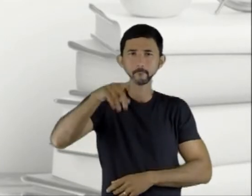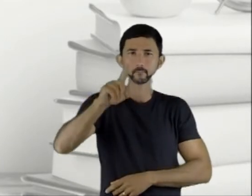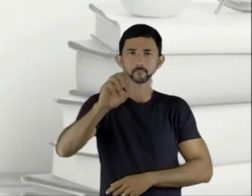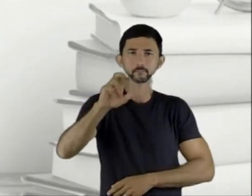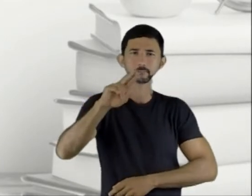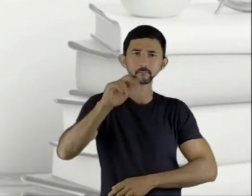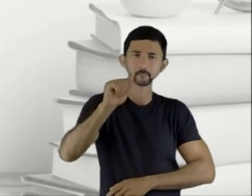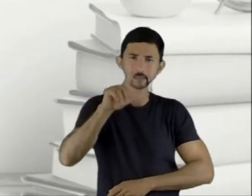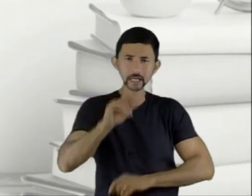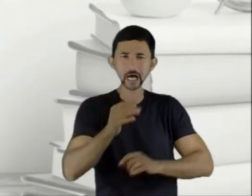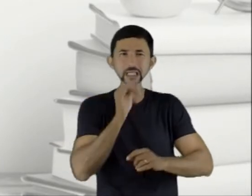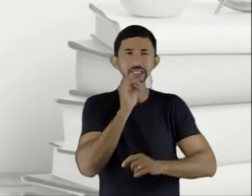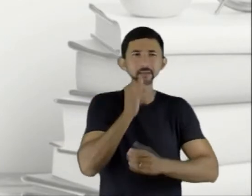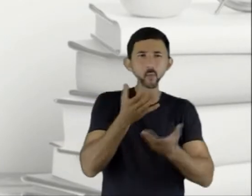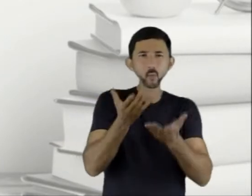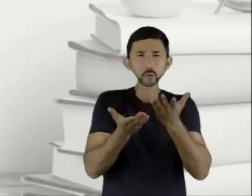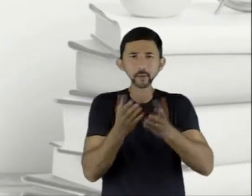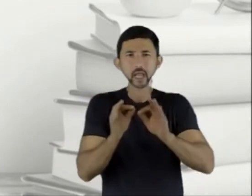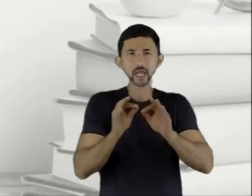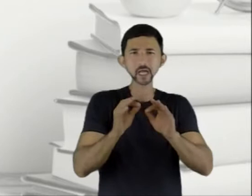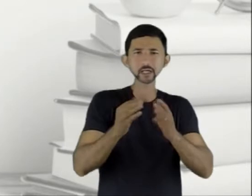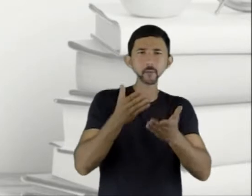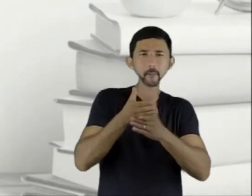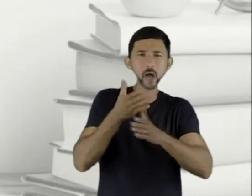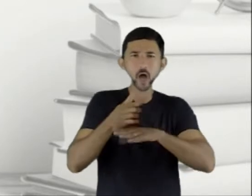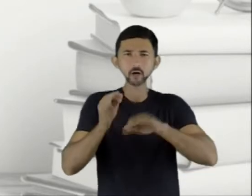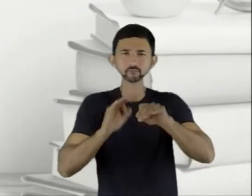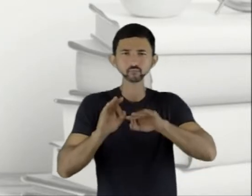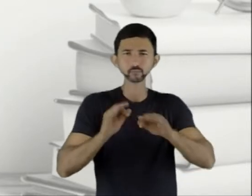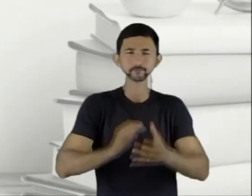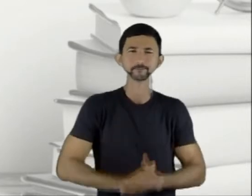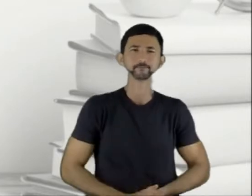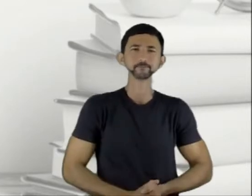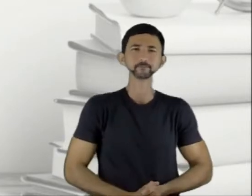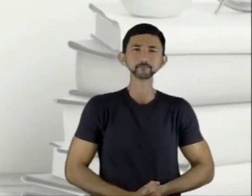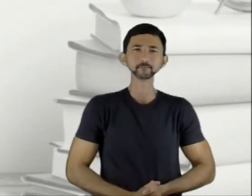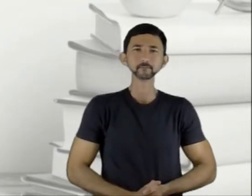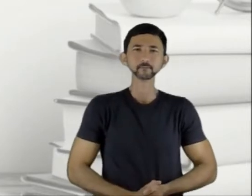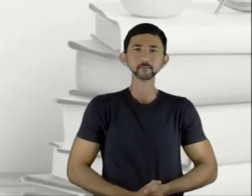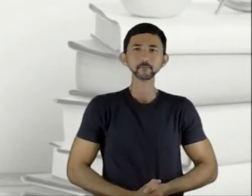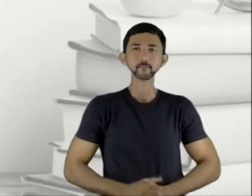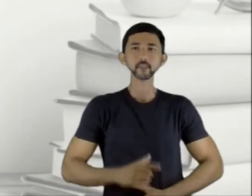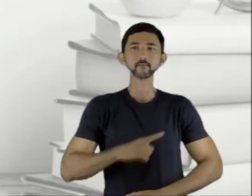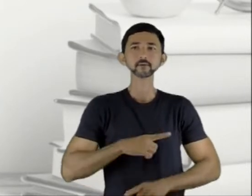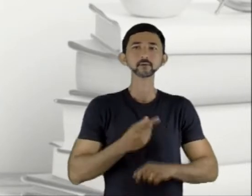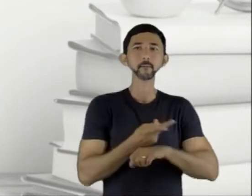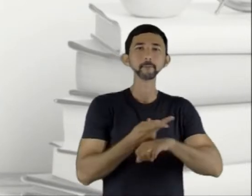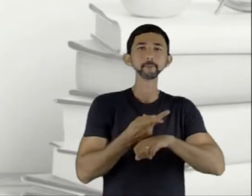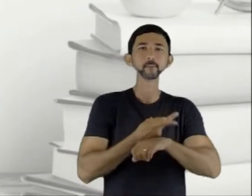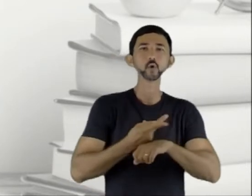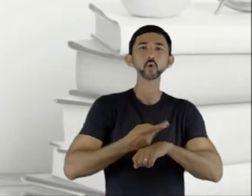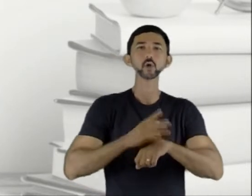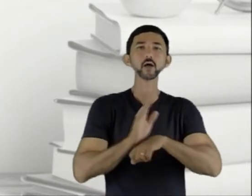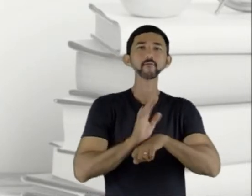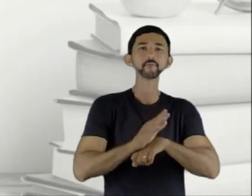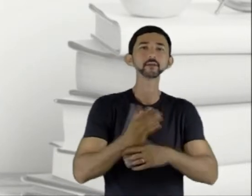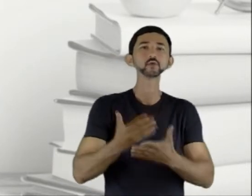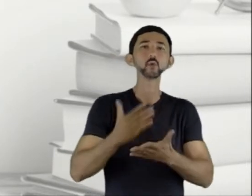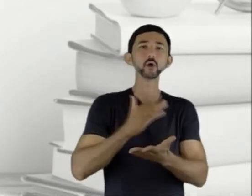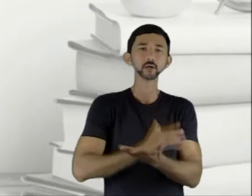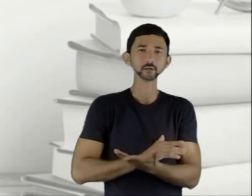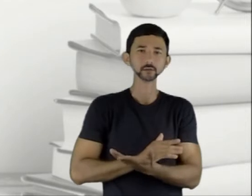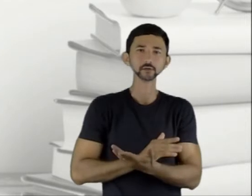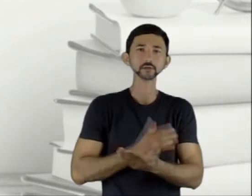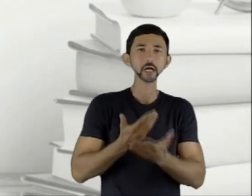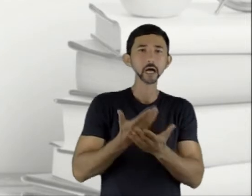pesos, que envolve frequência, certo? Então você pode buscar no vídeo anterior a esse,